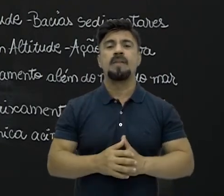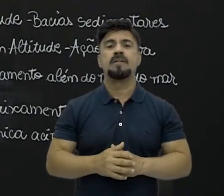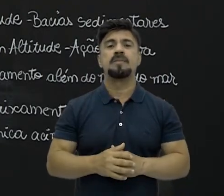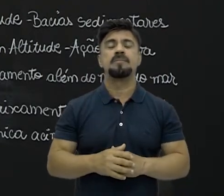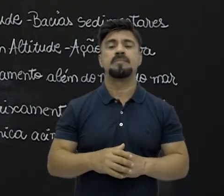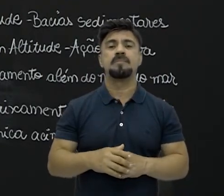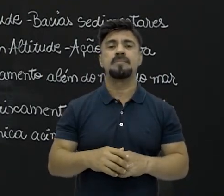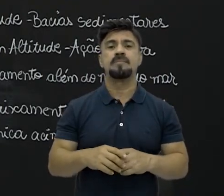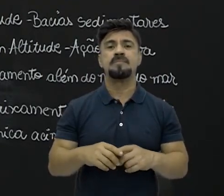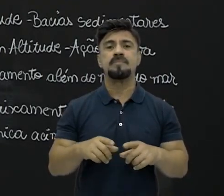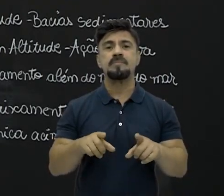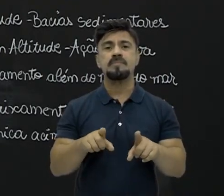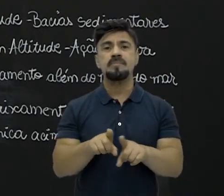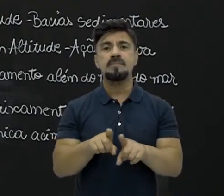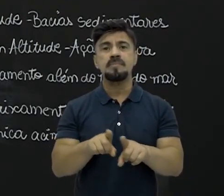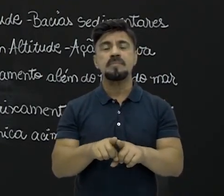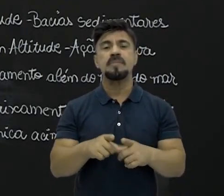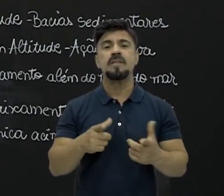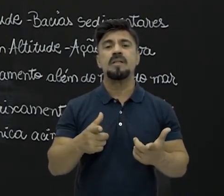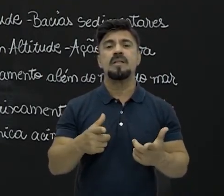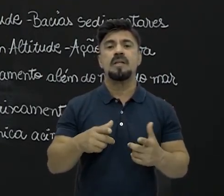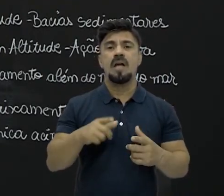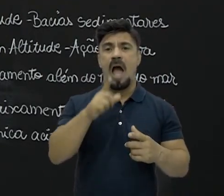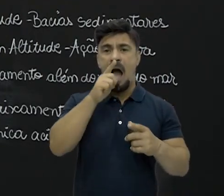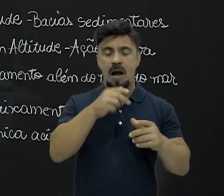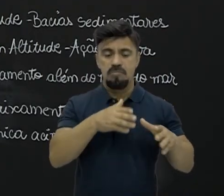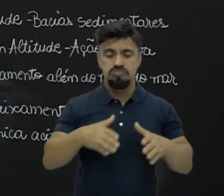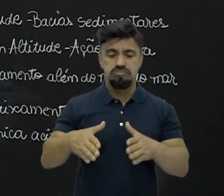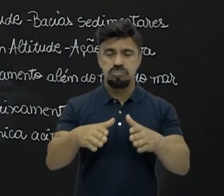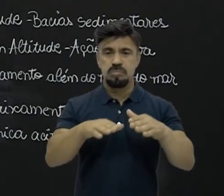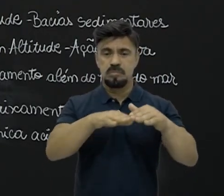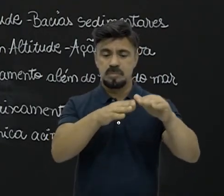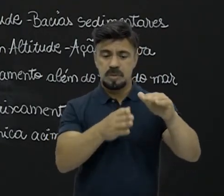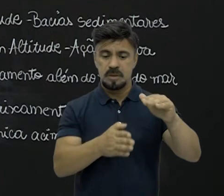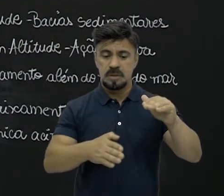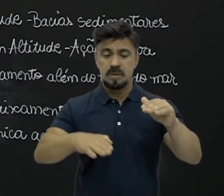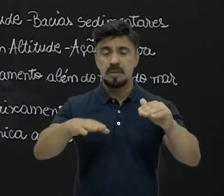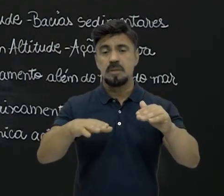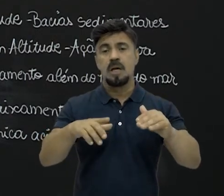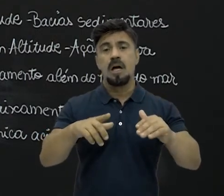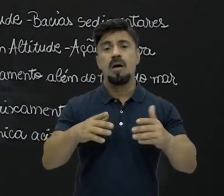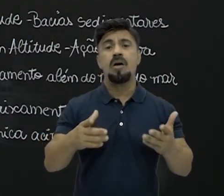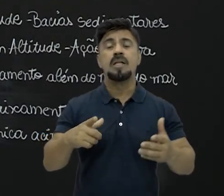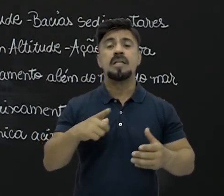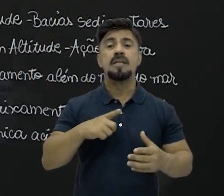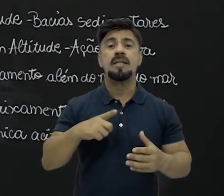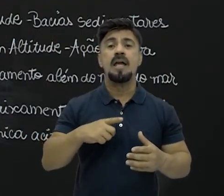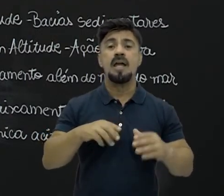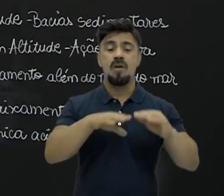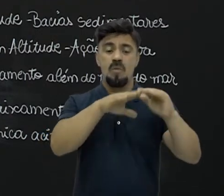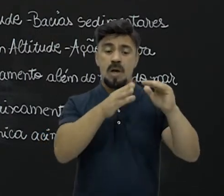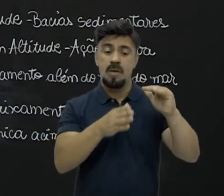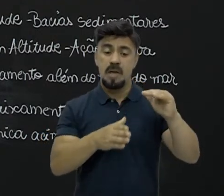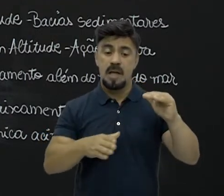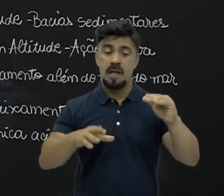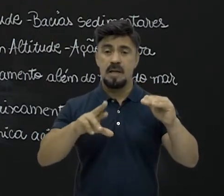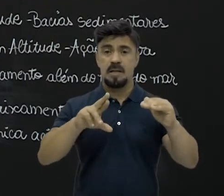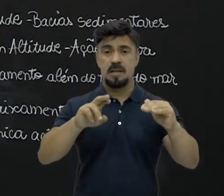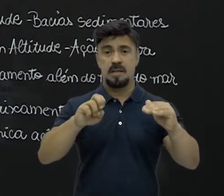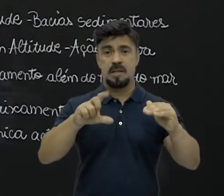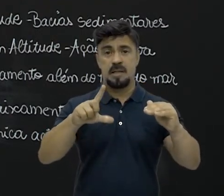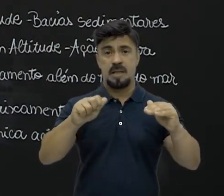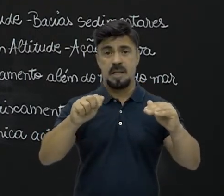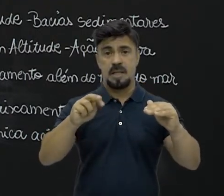mares, principalmente, ou lagos. Enfim, agora, quando nós temos uma depressão relativa, ela vai